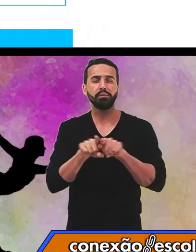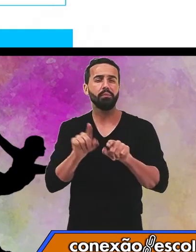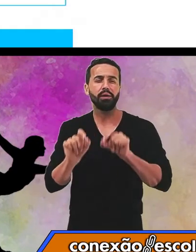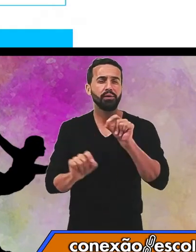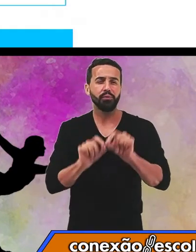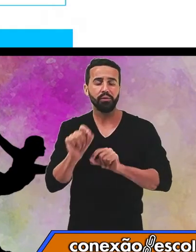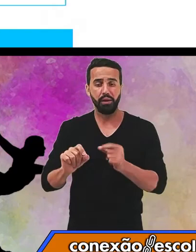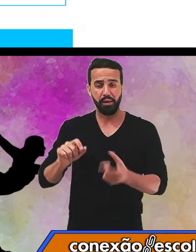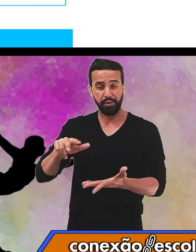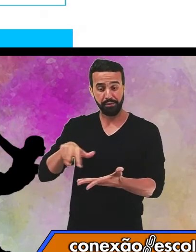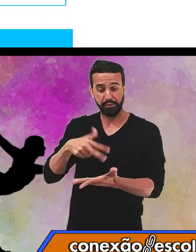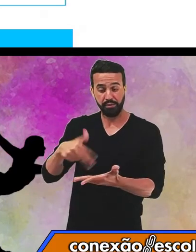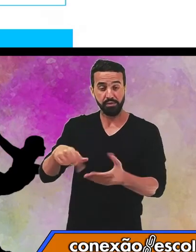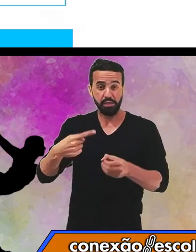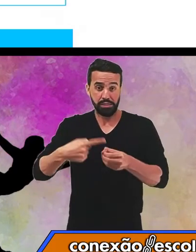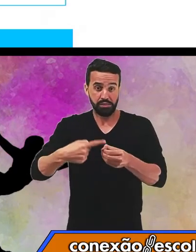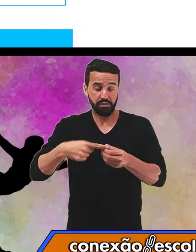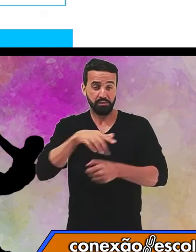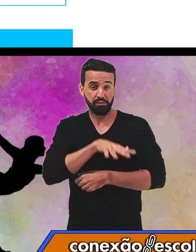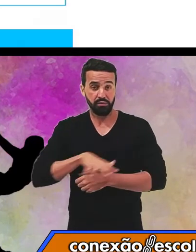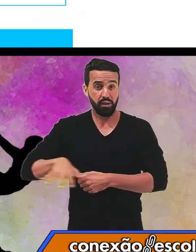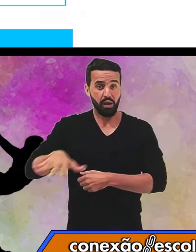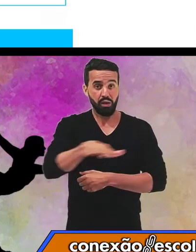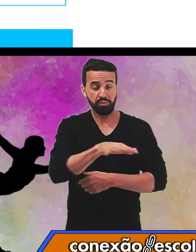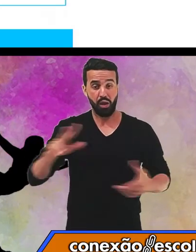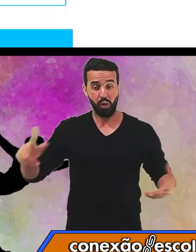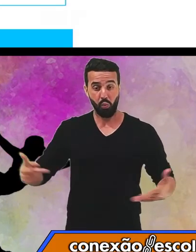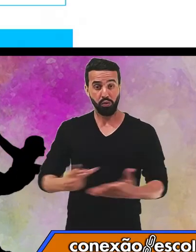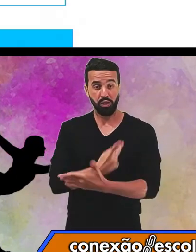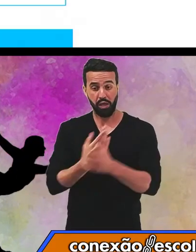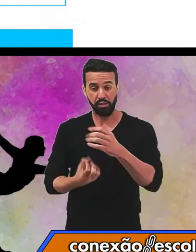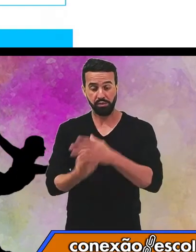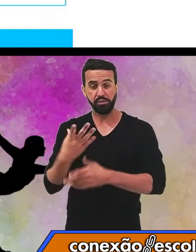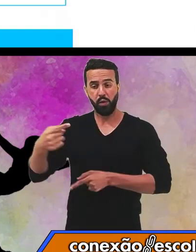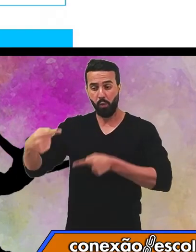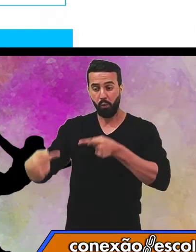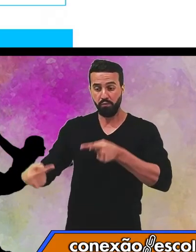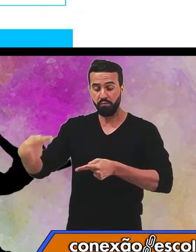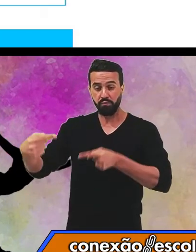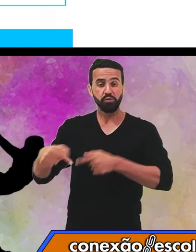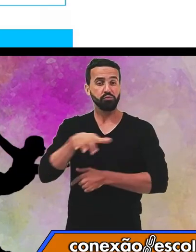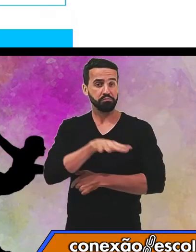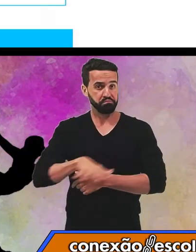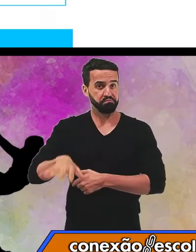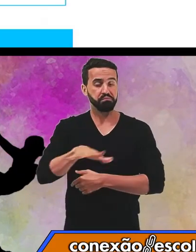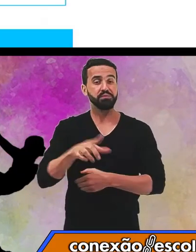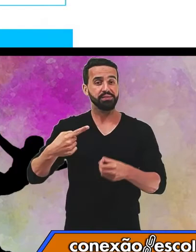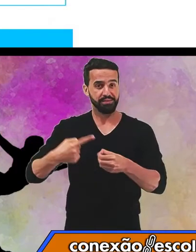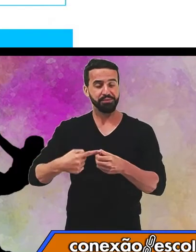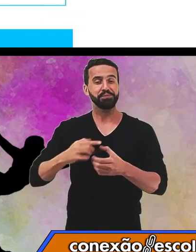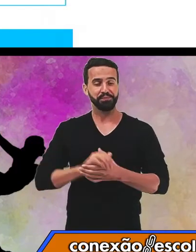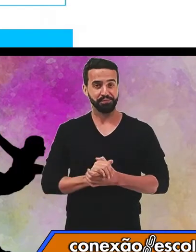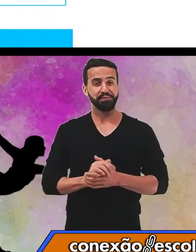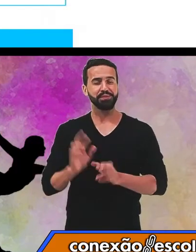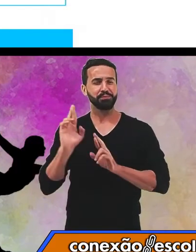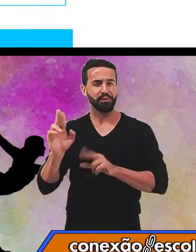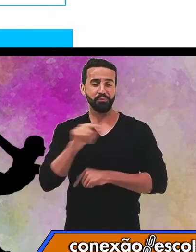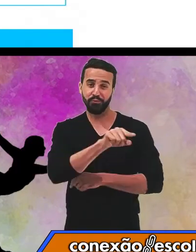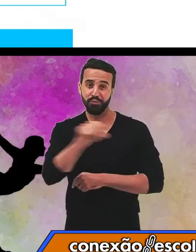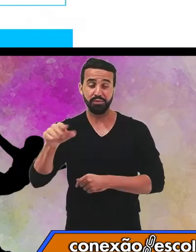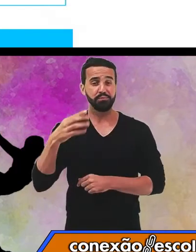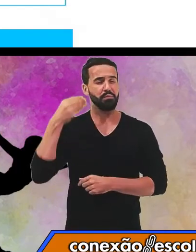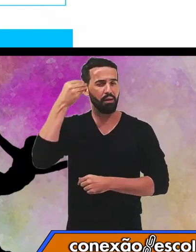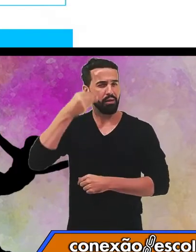danças urbanas, que nascem dos conflitos e contradições das grandes cidades. E eu espero que você experimente